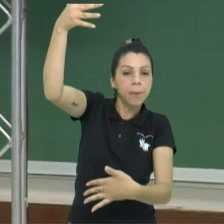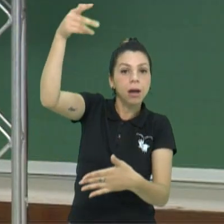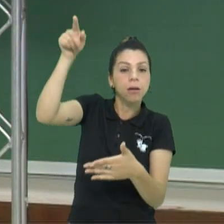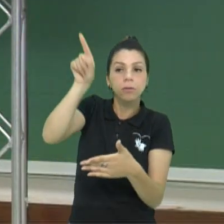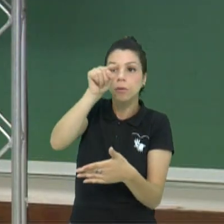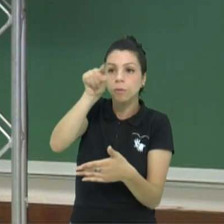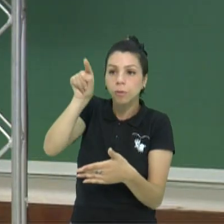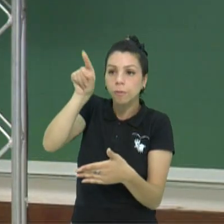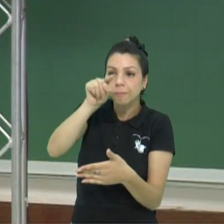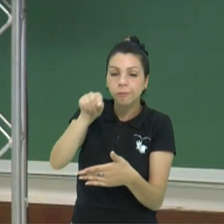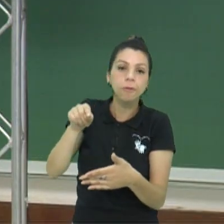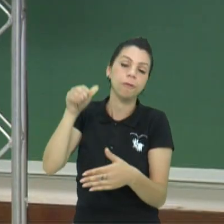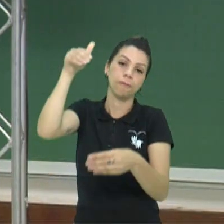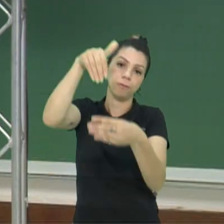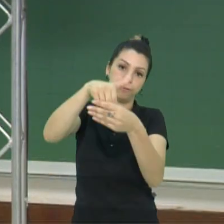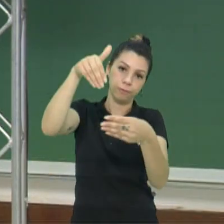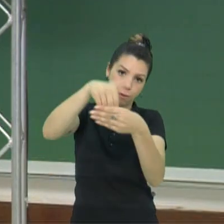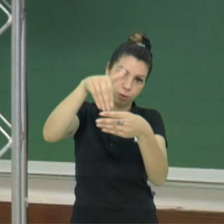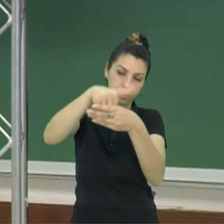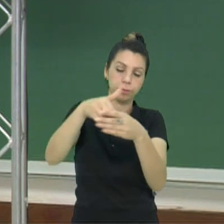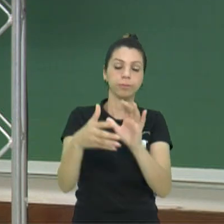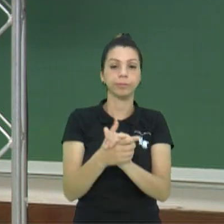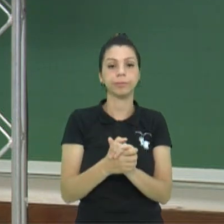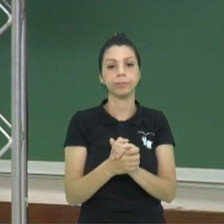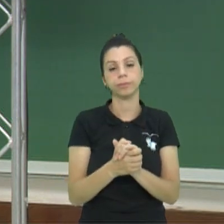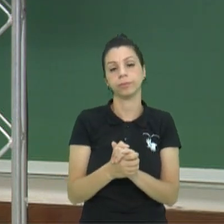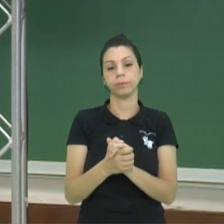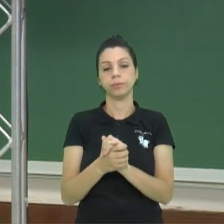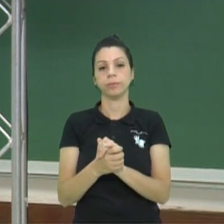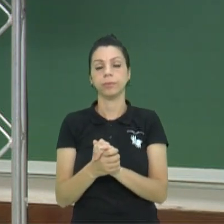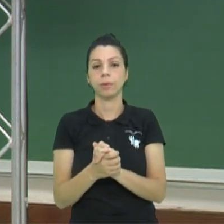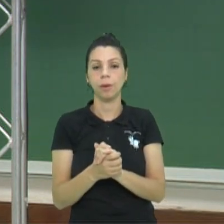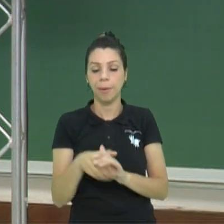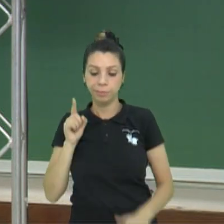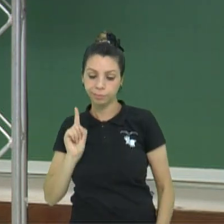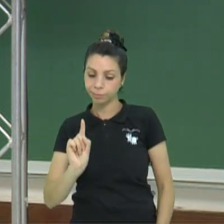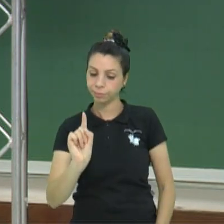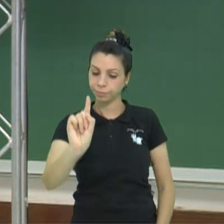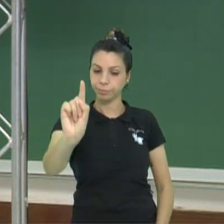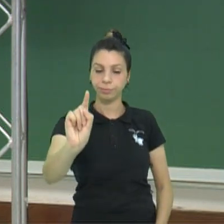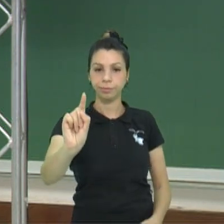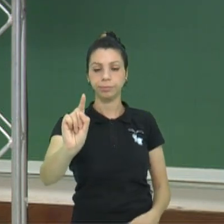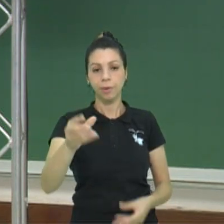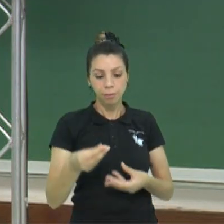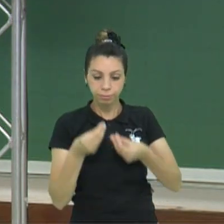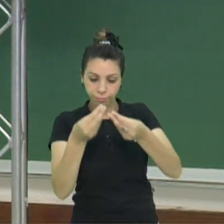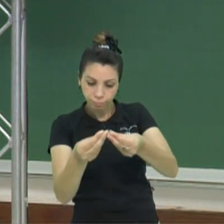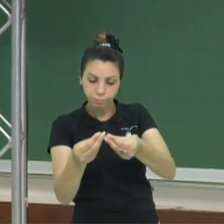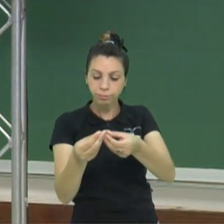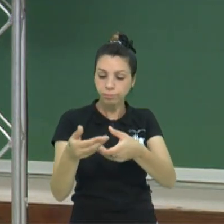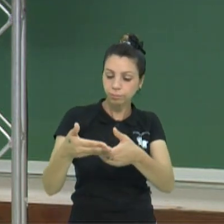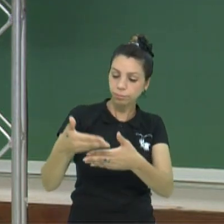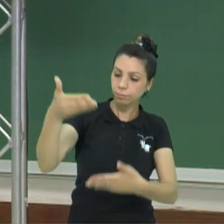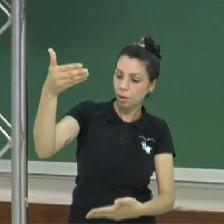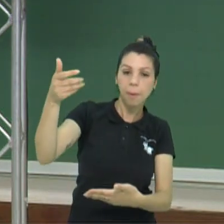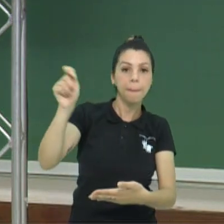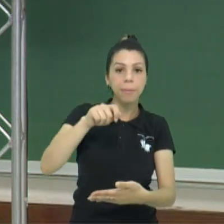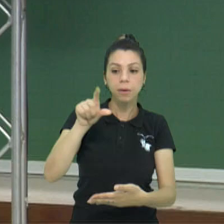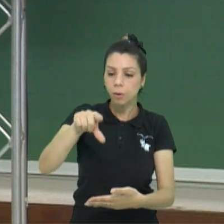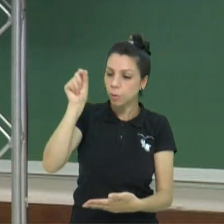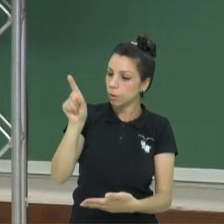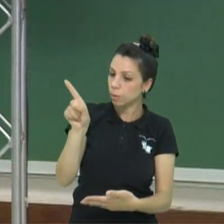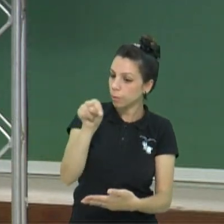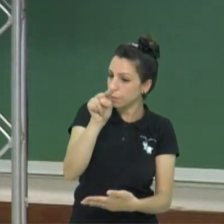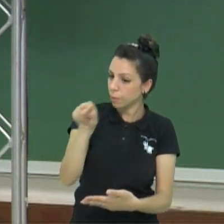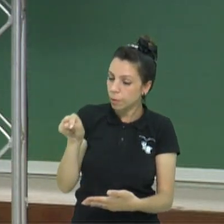a pessoa ia para a votação, recebia no local de votação essa cédula e deveria marcar um X